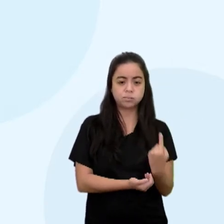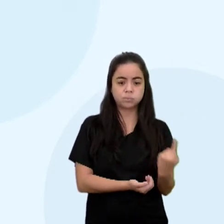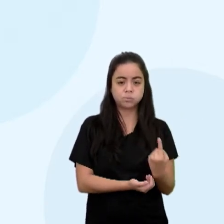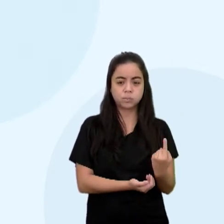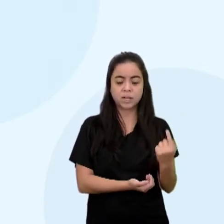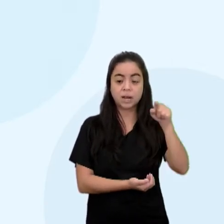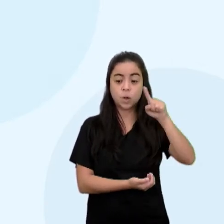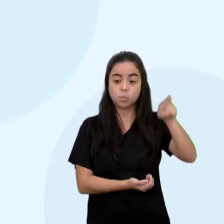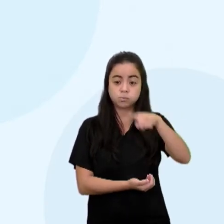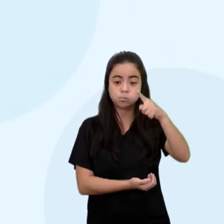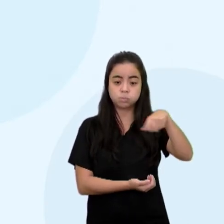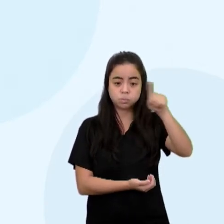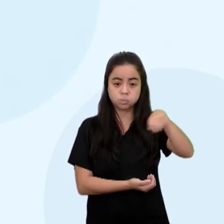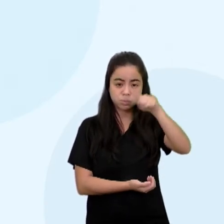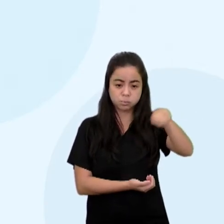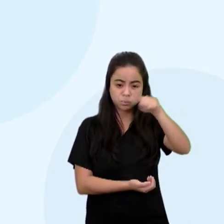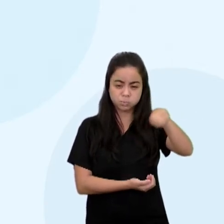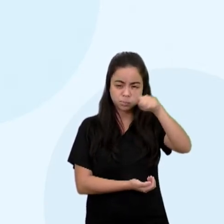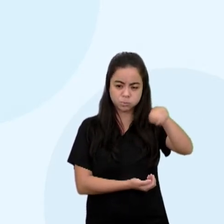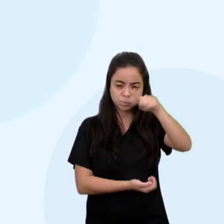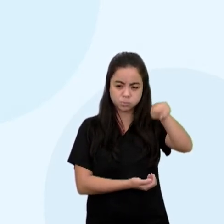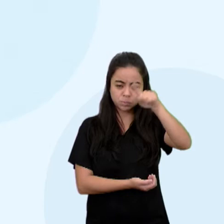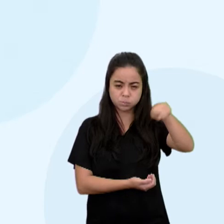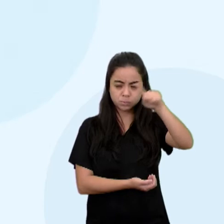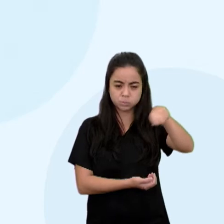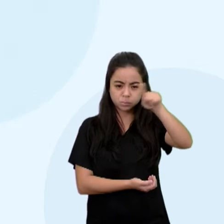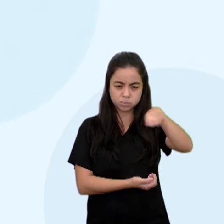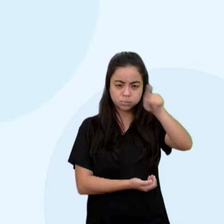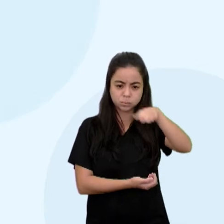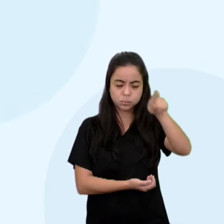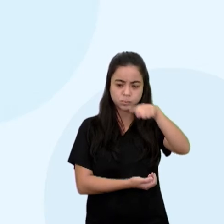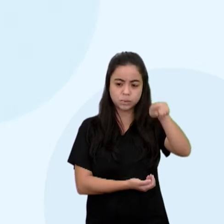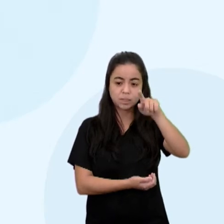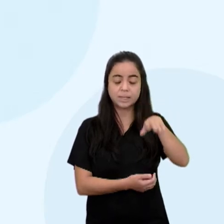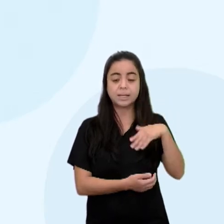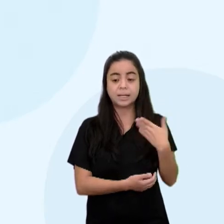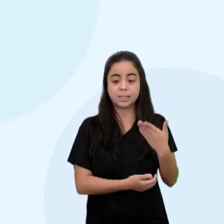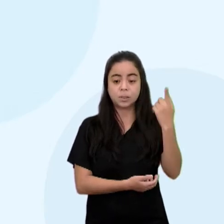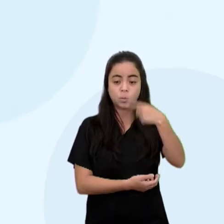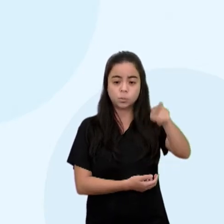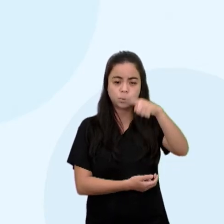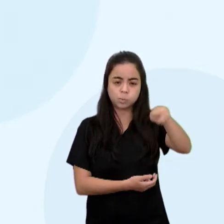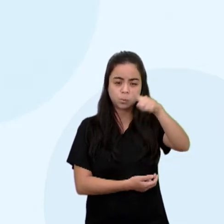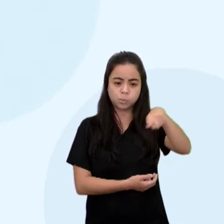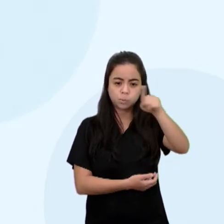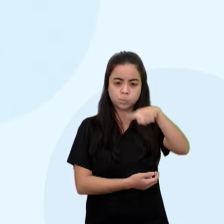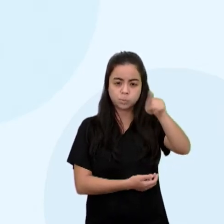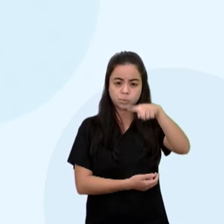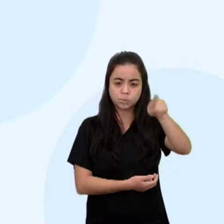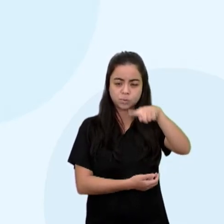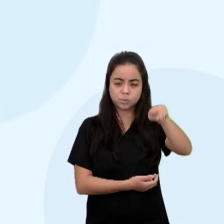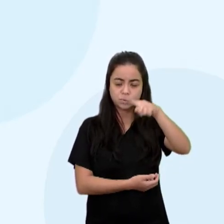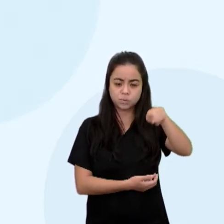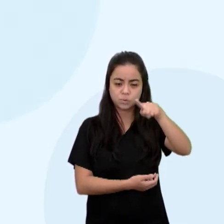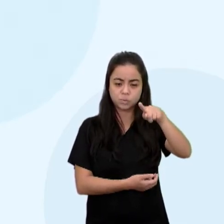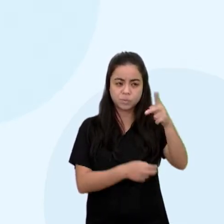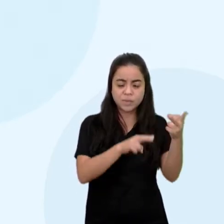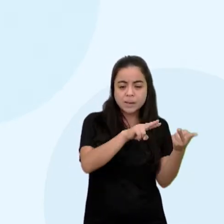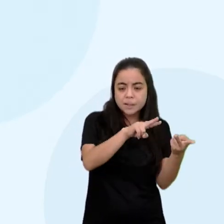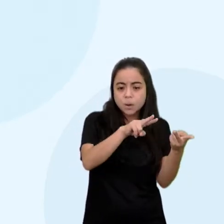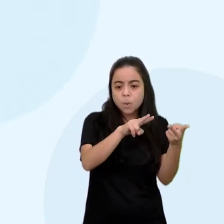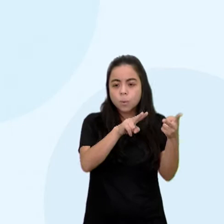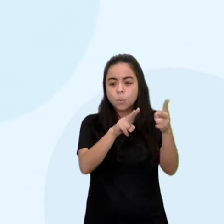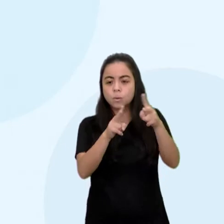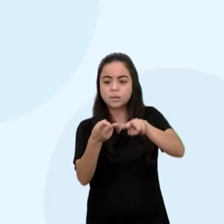aqui a turbina gira, tá certo? Neste momento em que a turbina gira, né, acontece a transformação